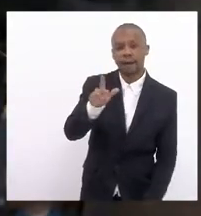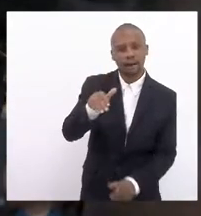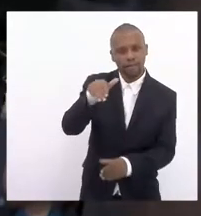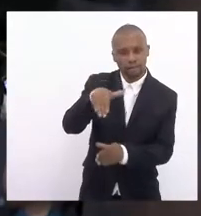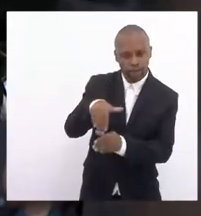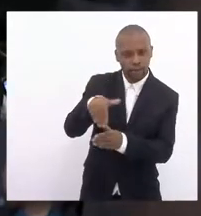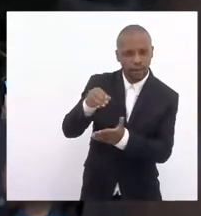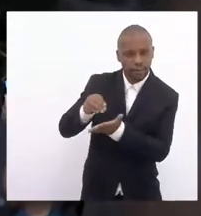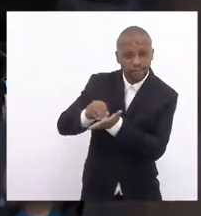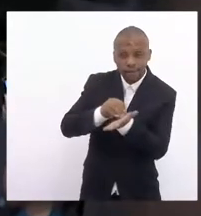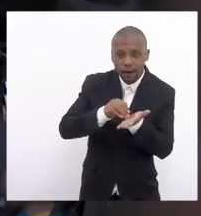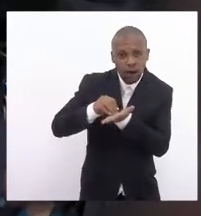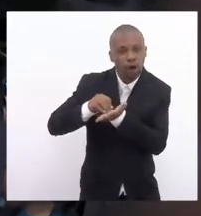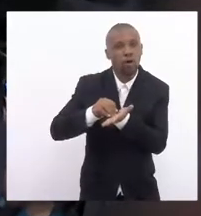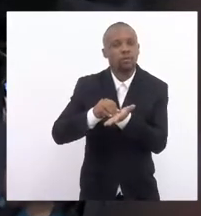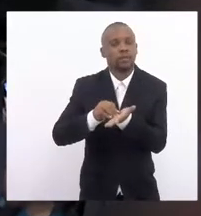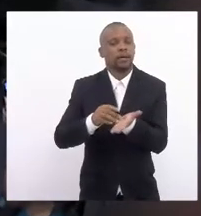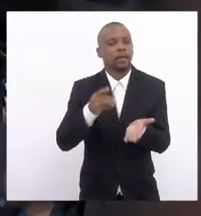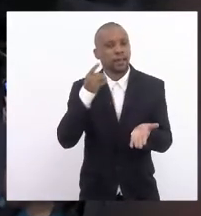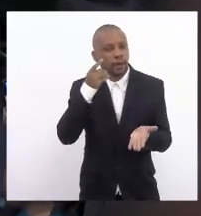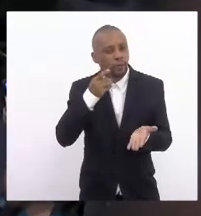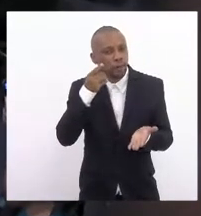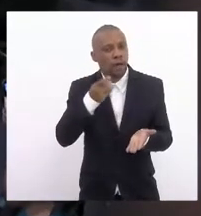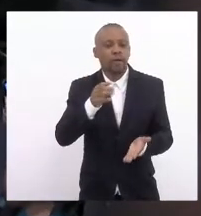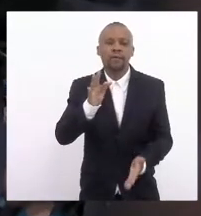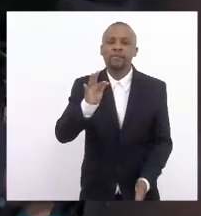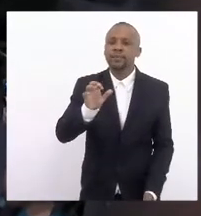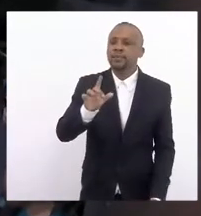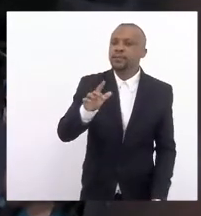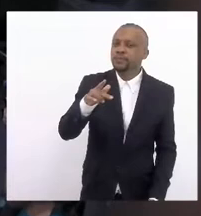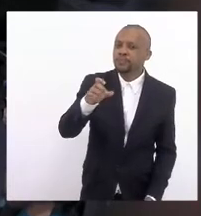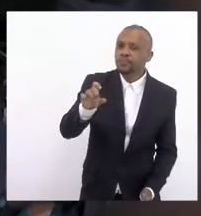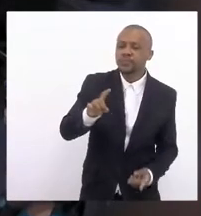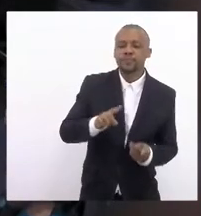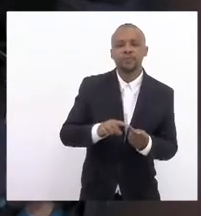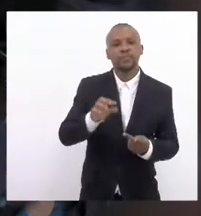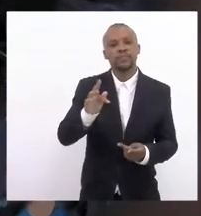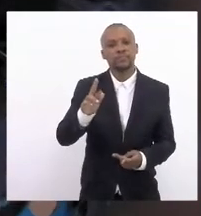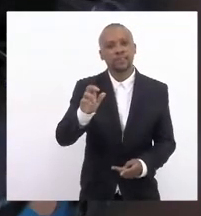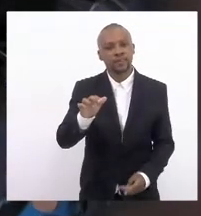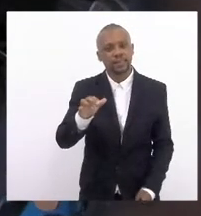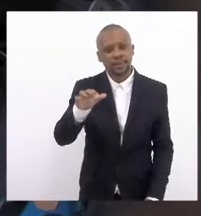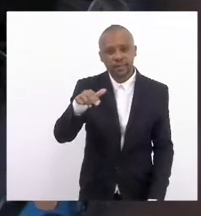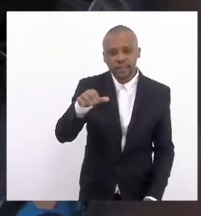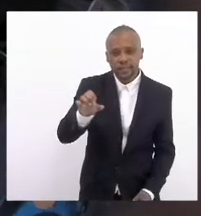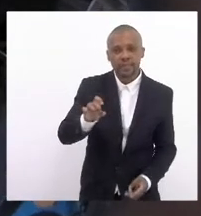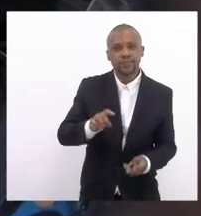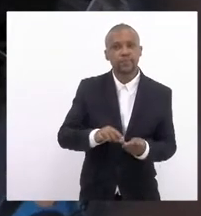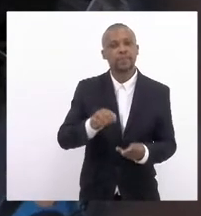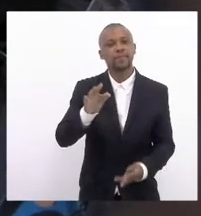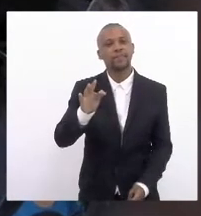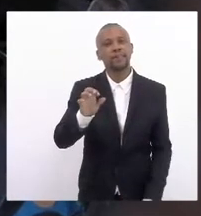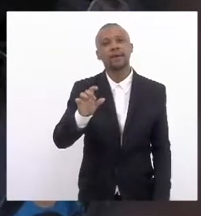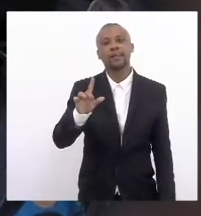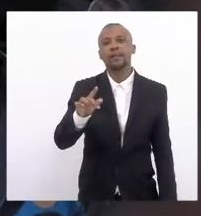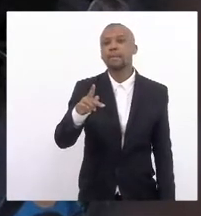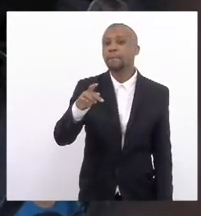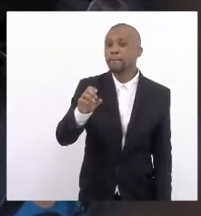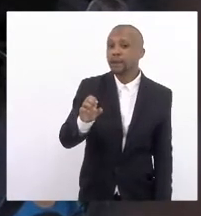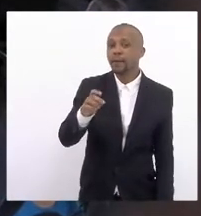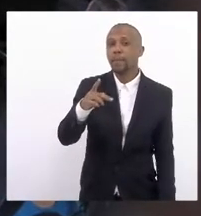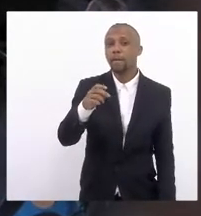deputado Fábio Silva, deputado Felipe Soares, deputada Franciane Mota, deputado Felipe Obel,